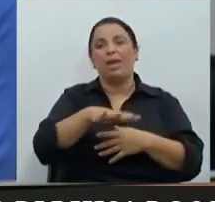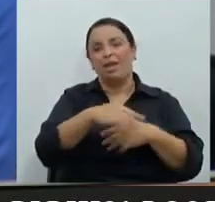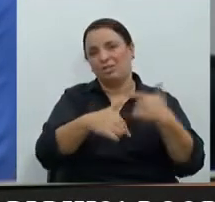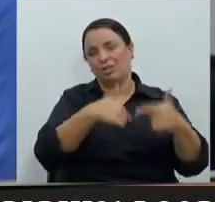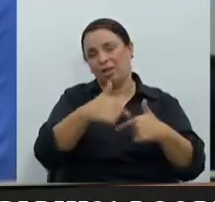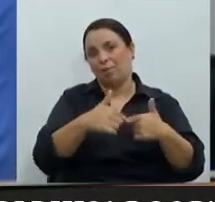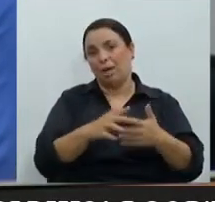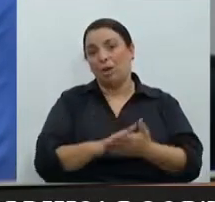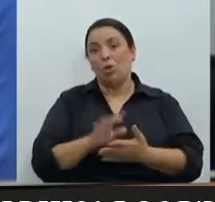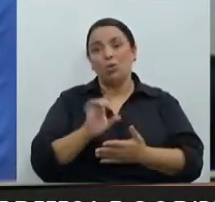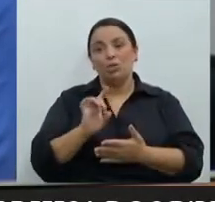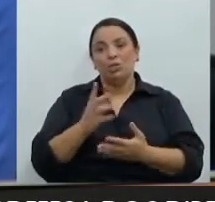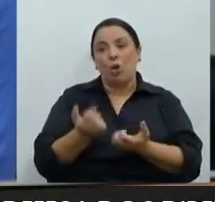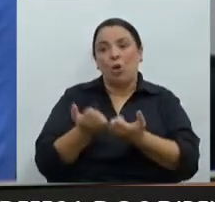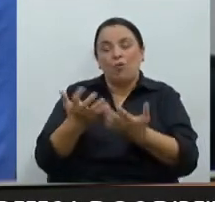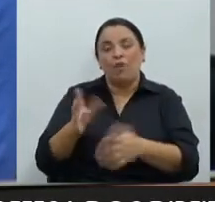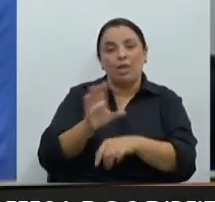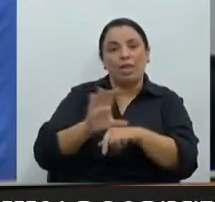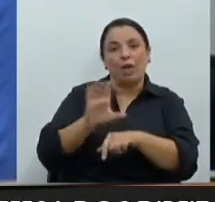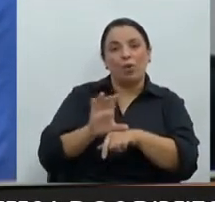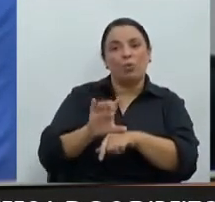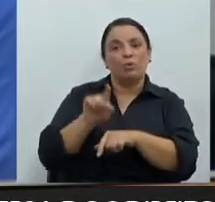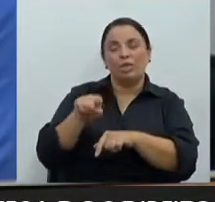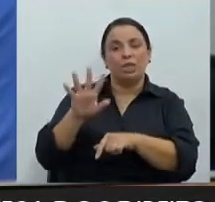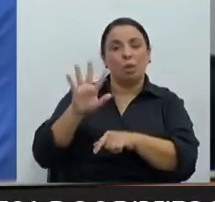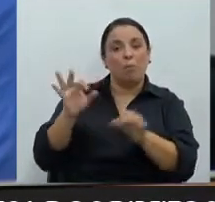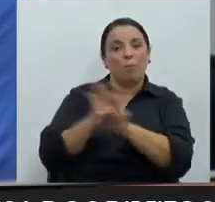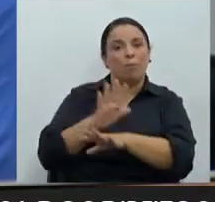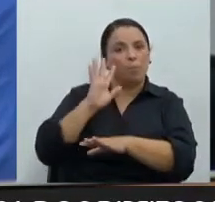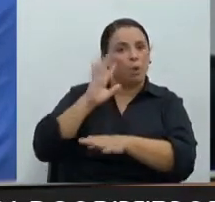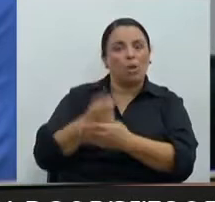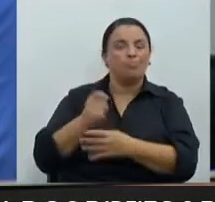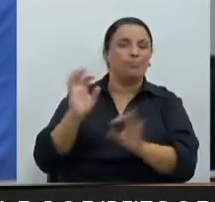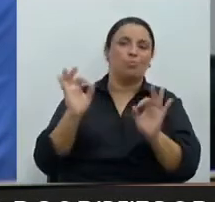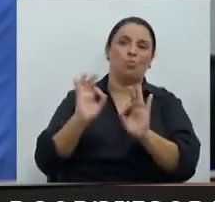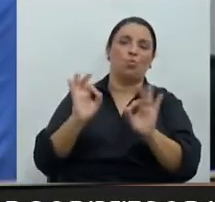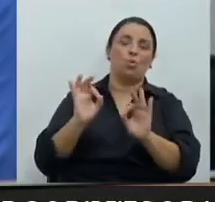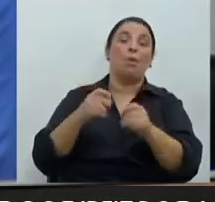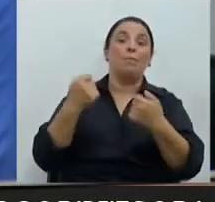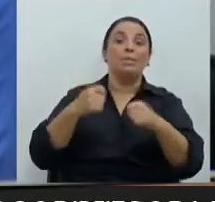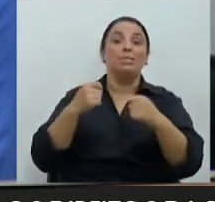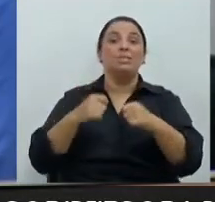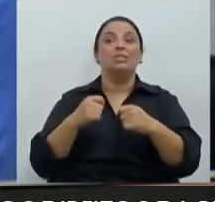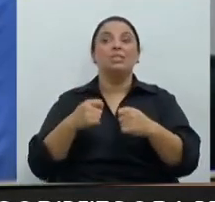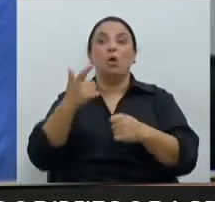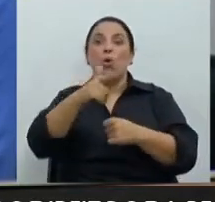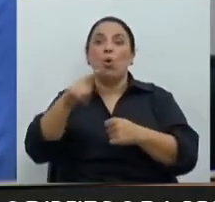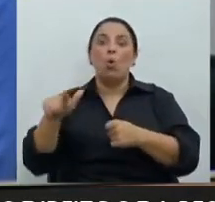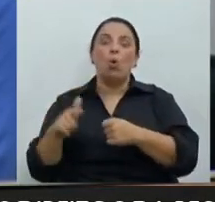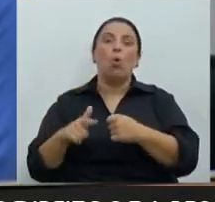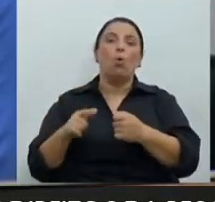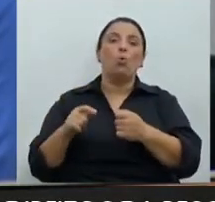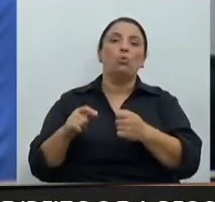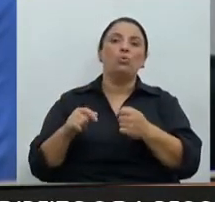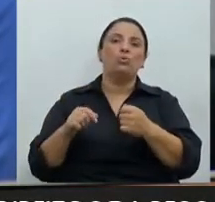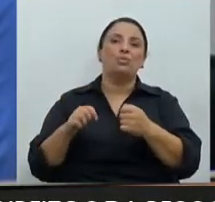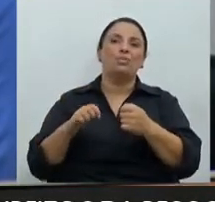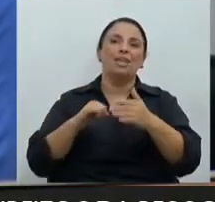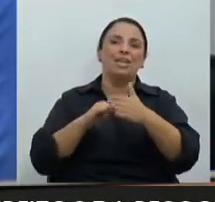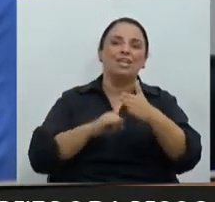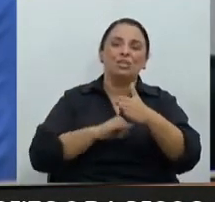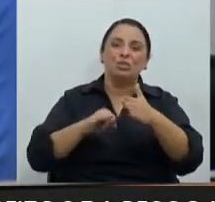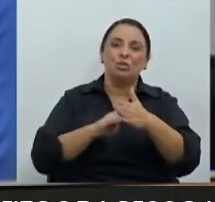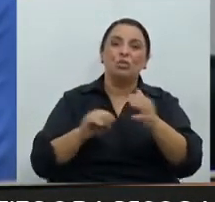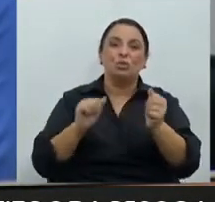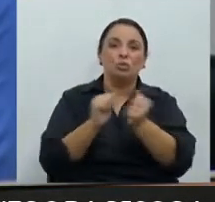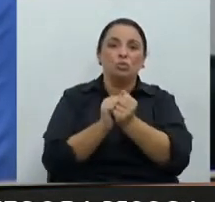si não resolve. Precisamos que os outros órgãos estejam conosco nessa caminhada, formando essa rede. E assim, enquanto Secretaria